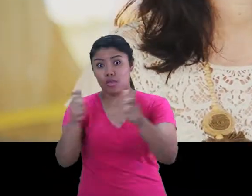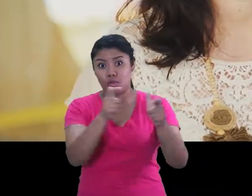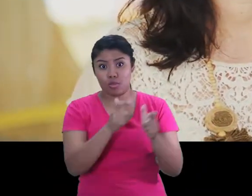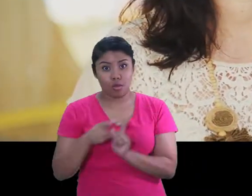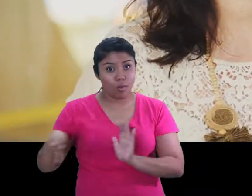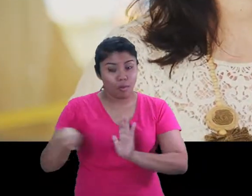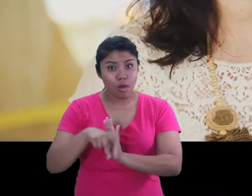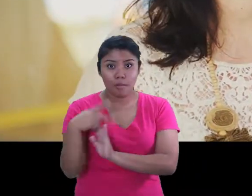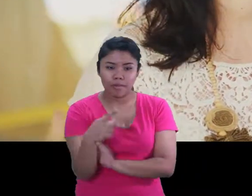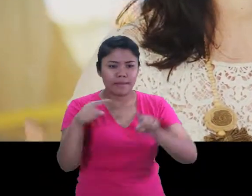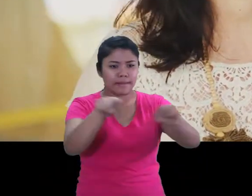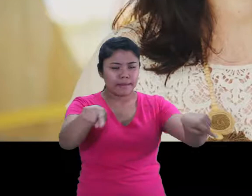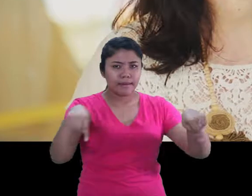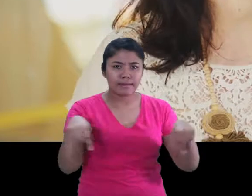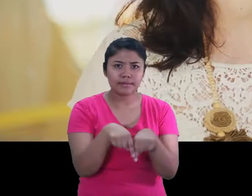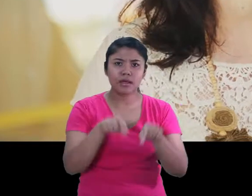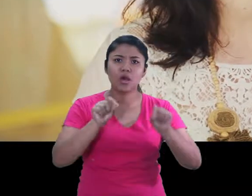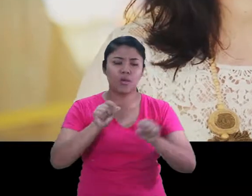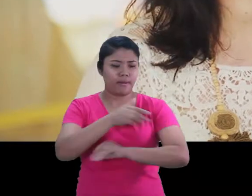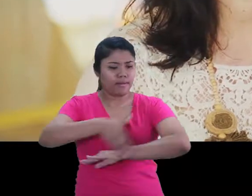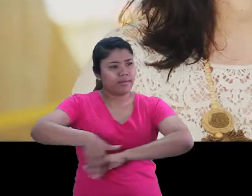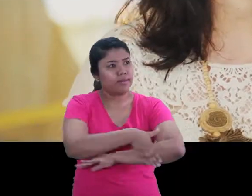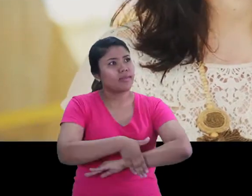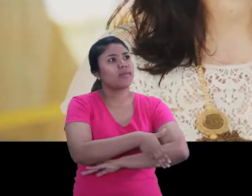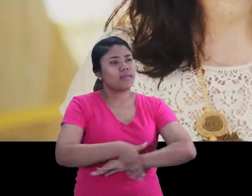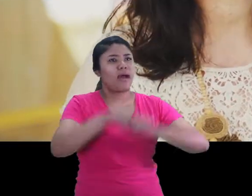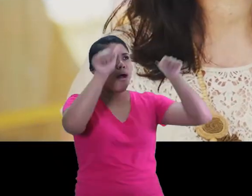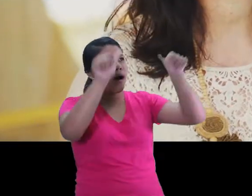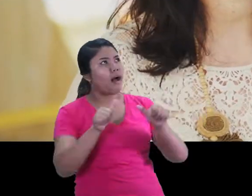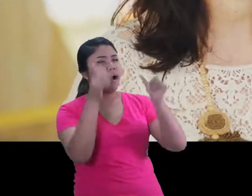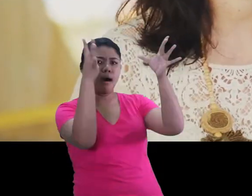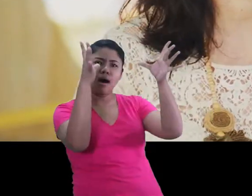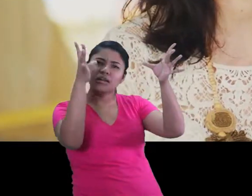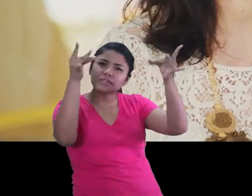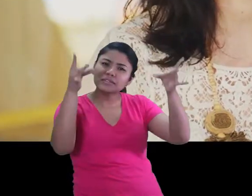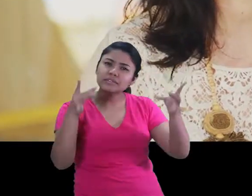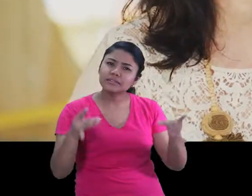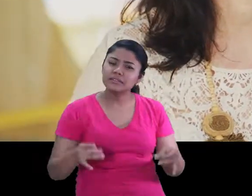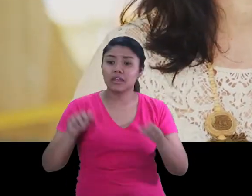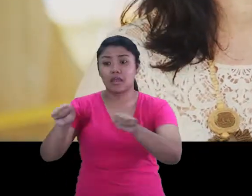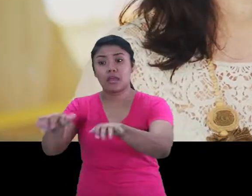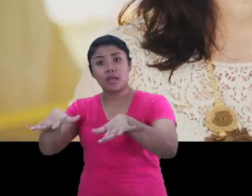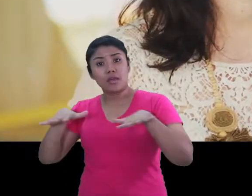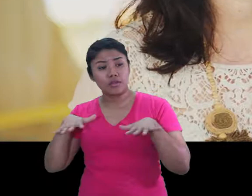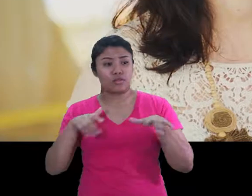olha, né, quais são os espaços, quais são as salas, o que compõe aquele corredor, o que compõe